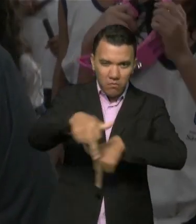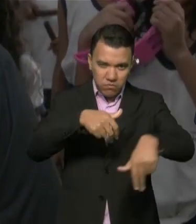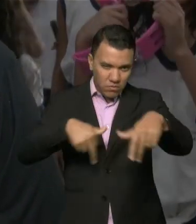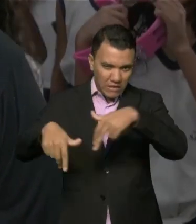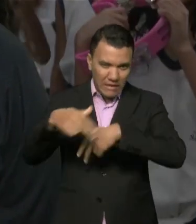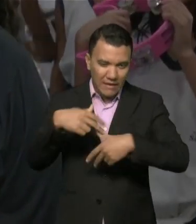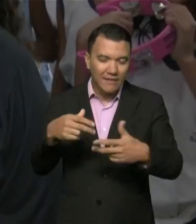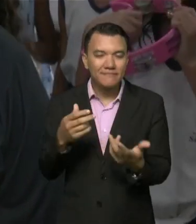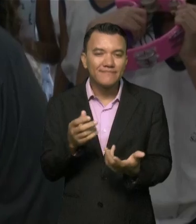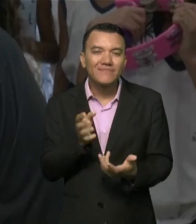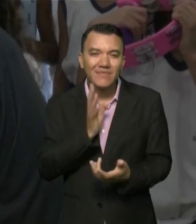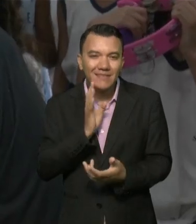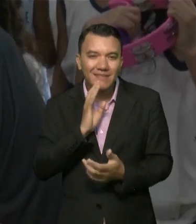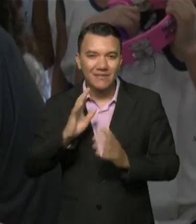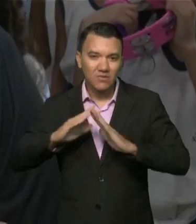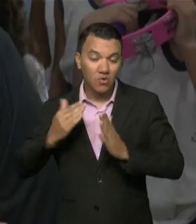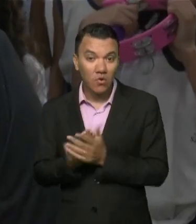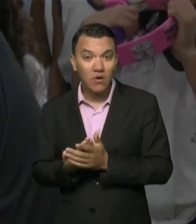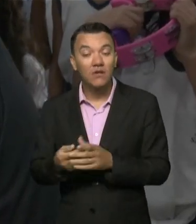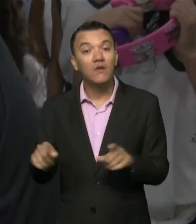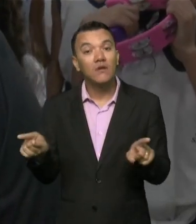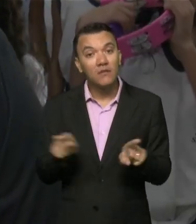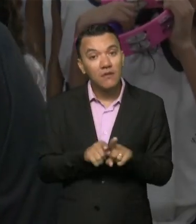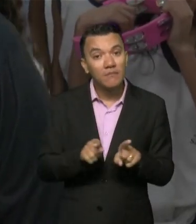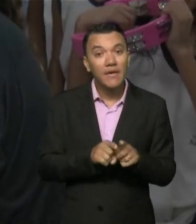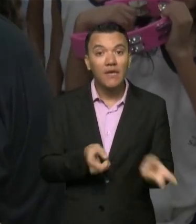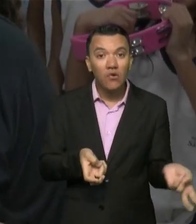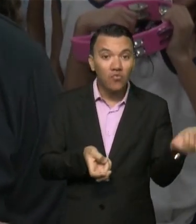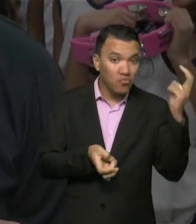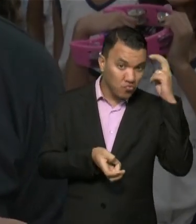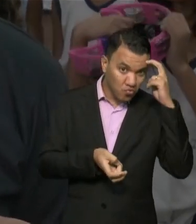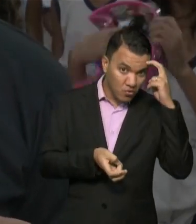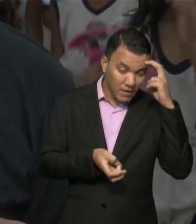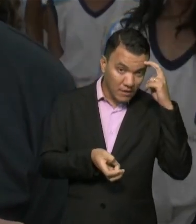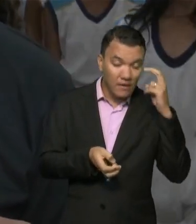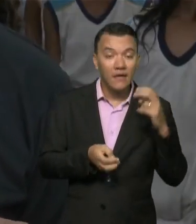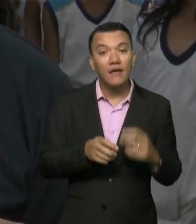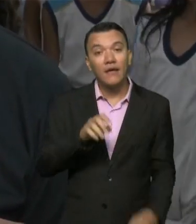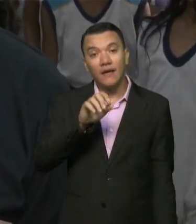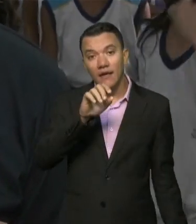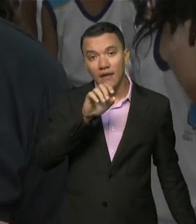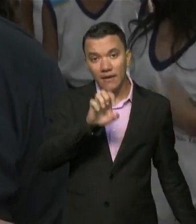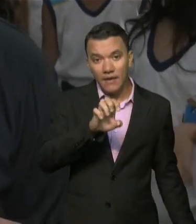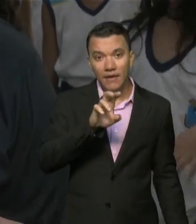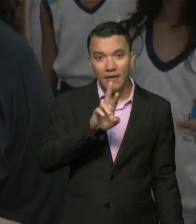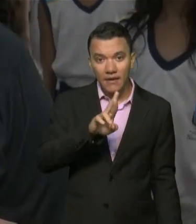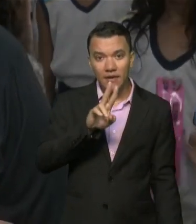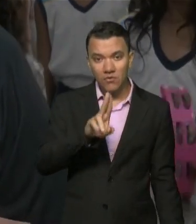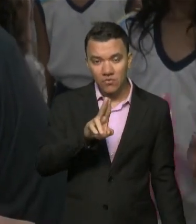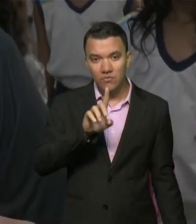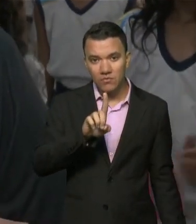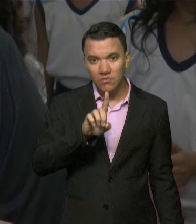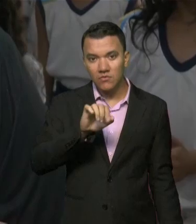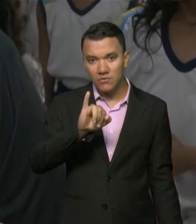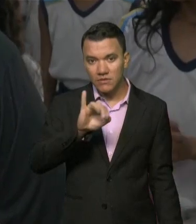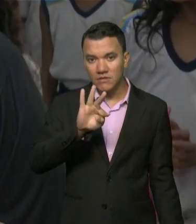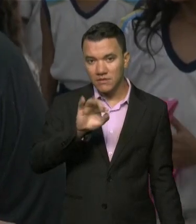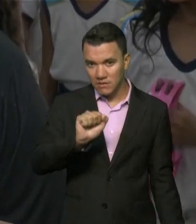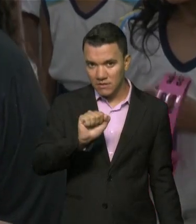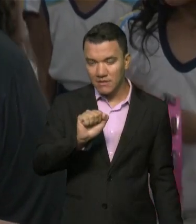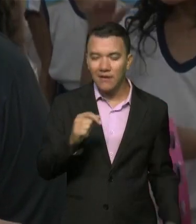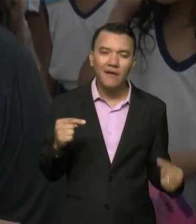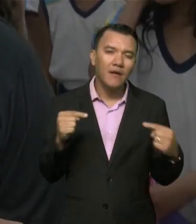nas escolas, como também a cultura erudita, né? Que as crianças têm acesso através da ópera,